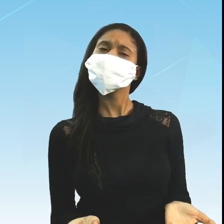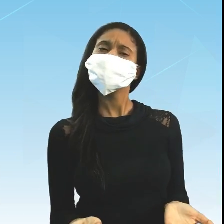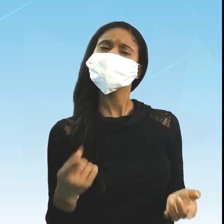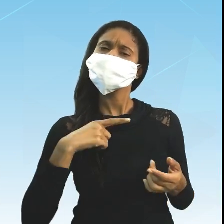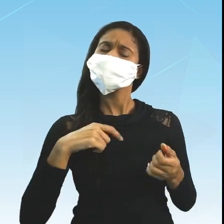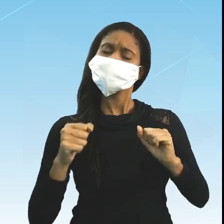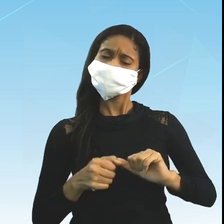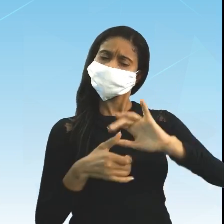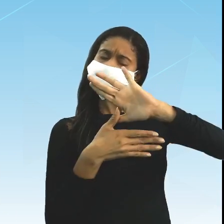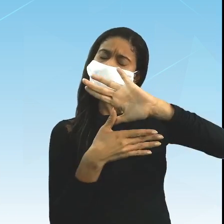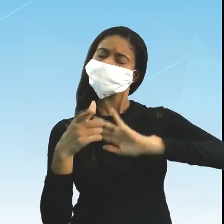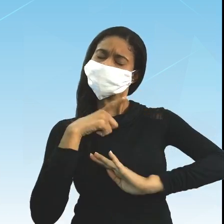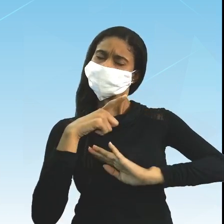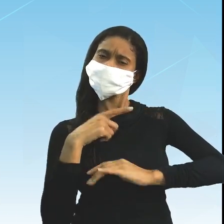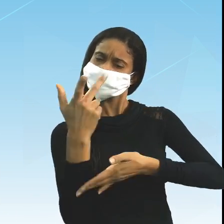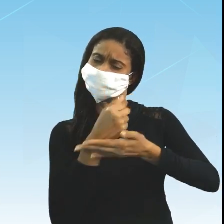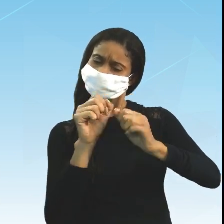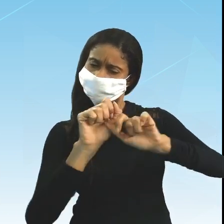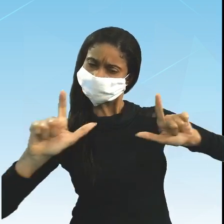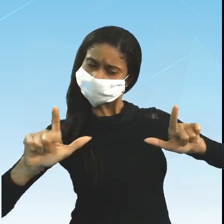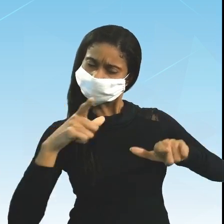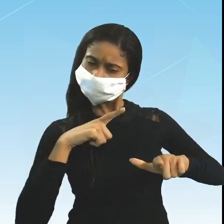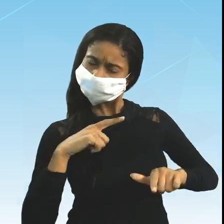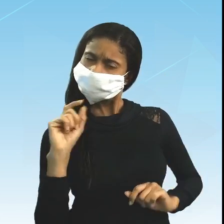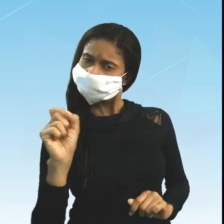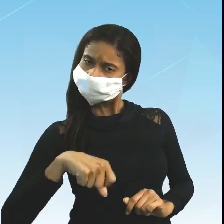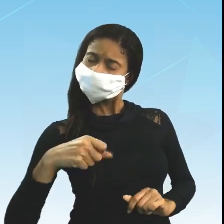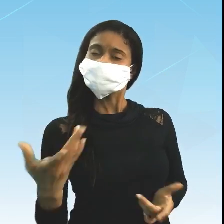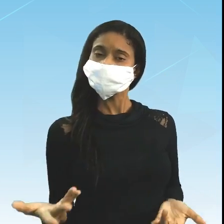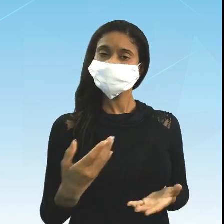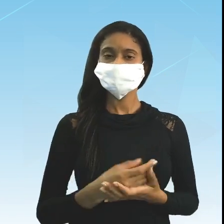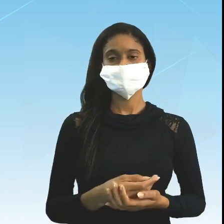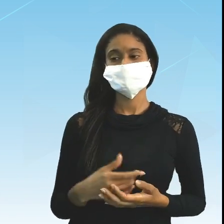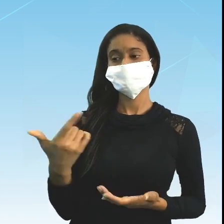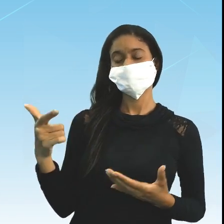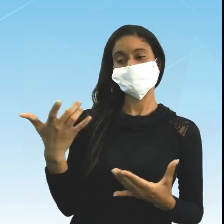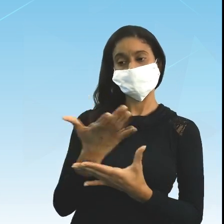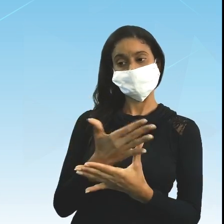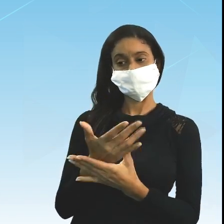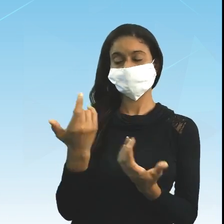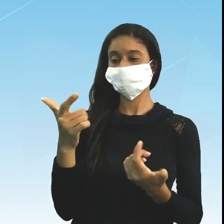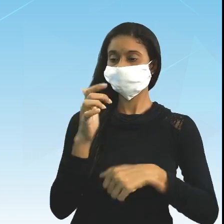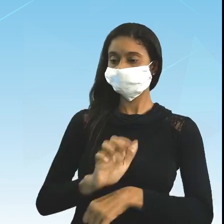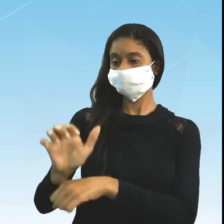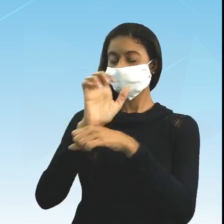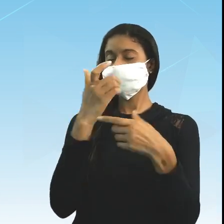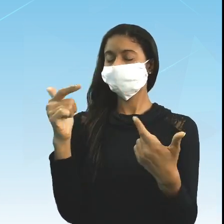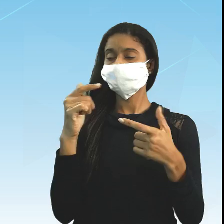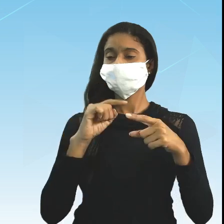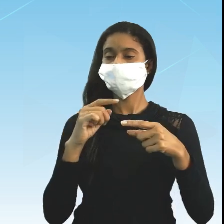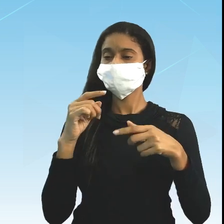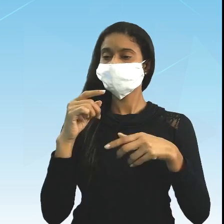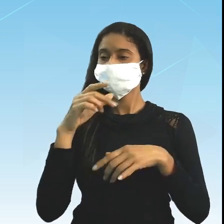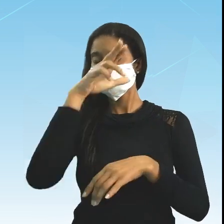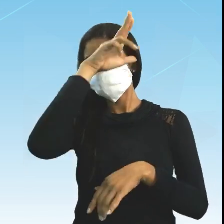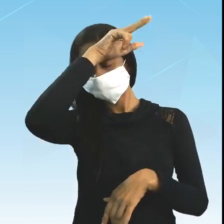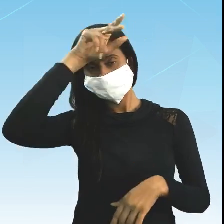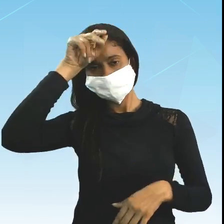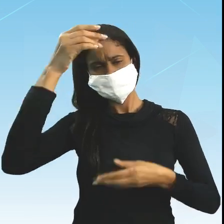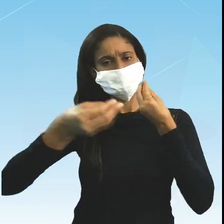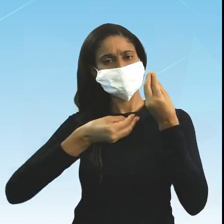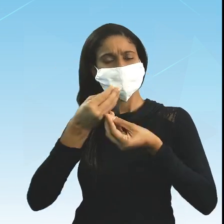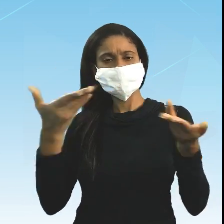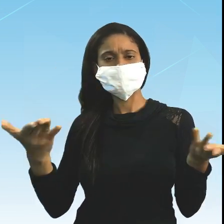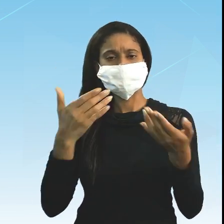mapa? Tem. Mas como é que era? Não existia estado, não existia cidade, não existia município, nada disso. Mas existia a